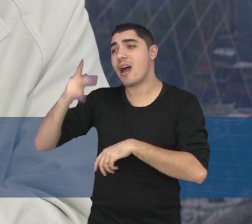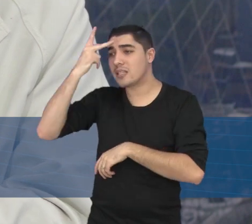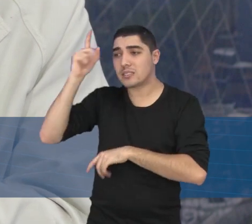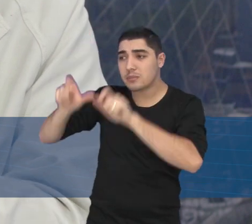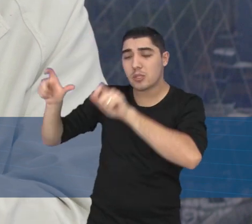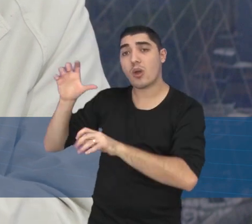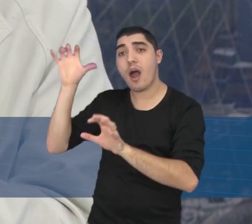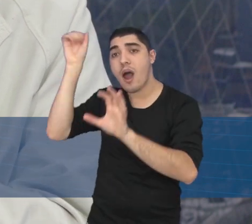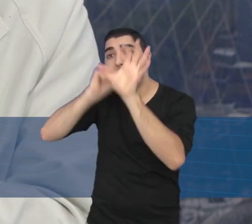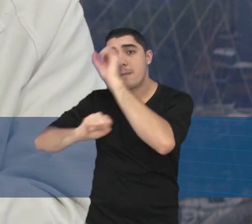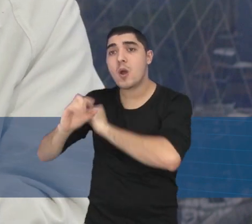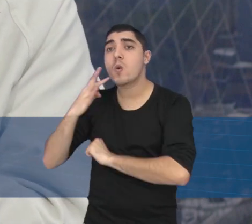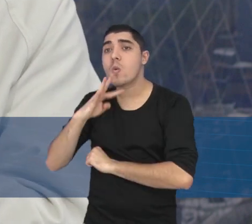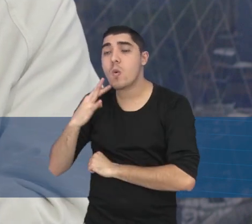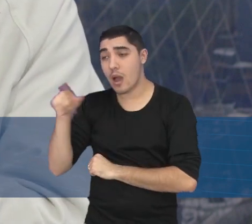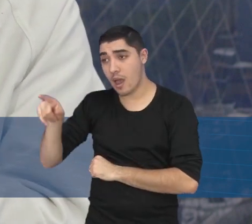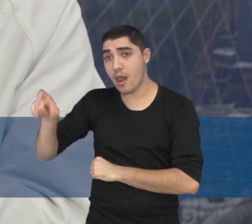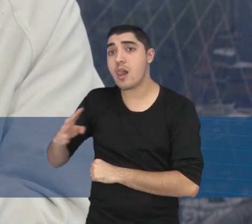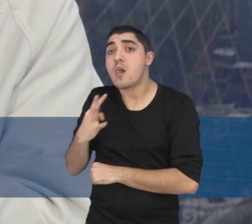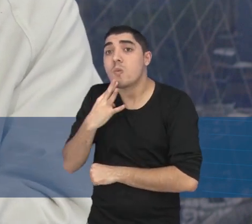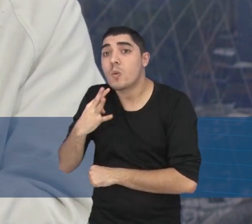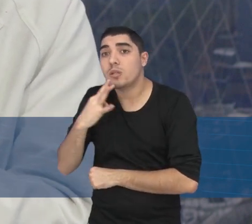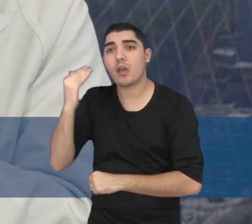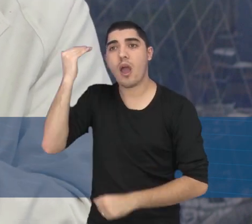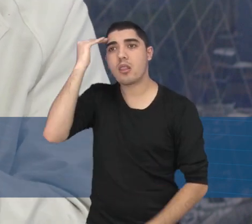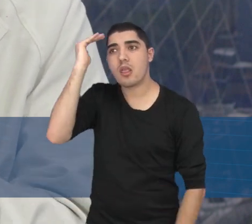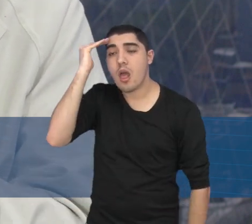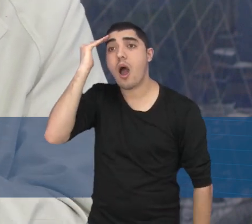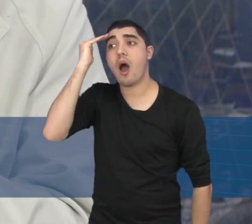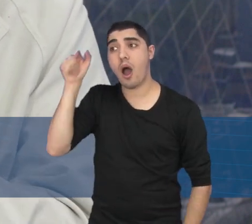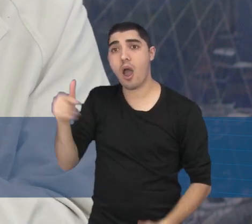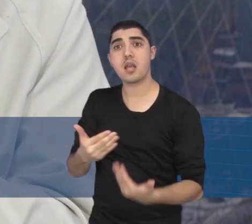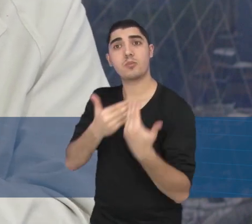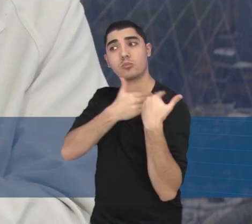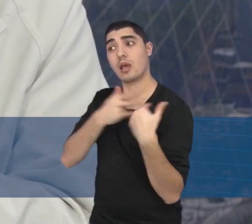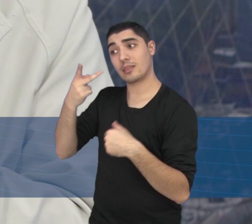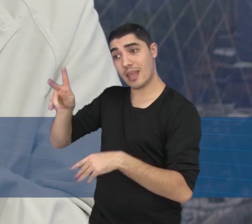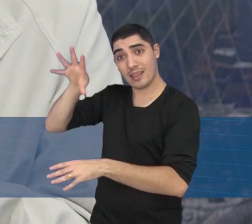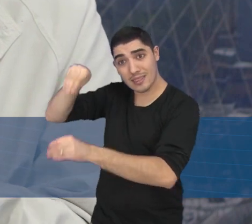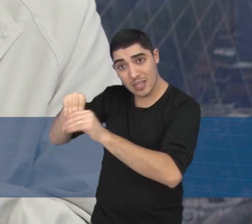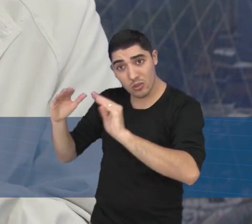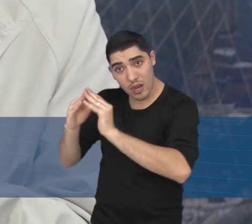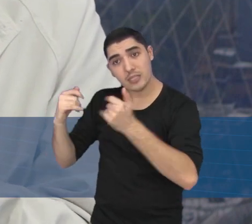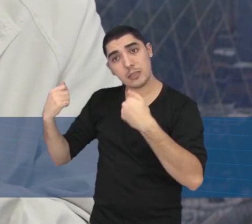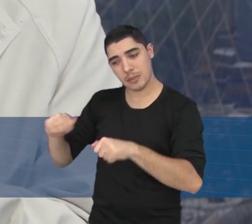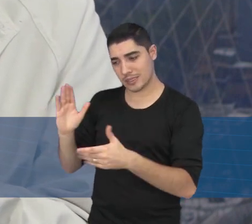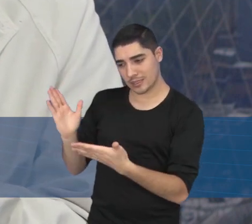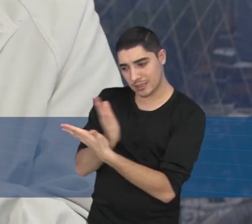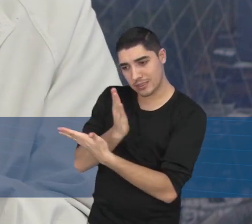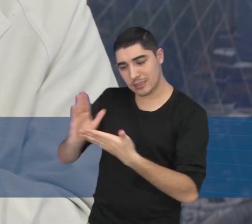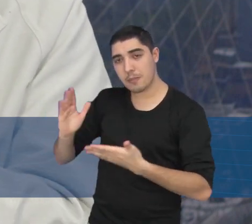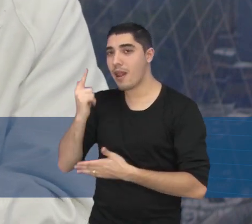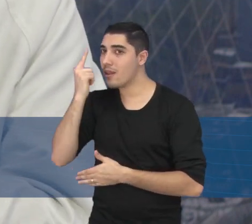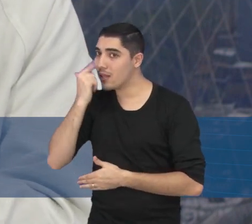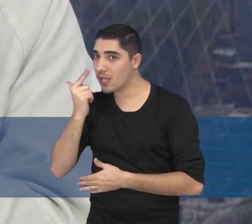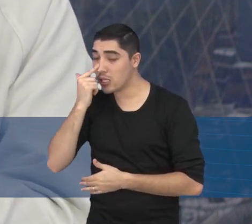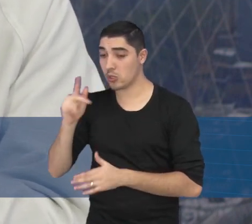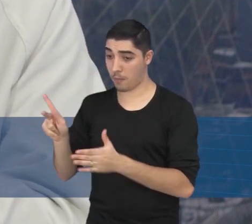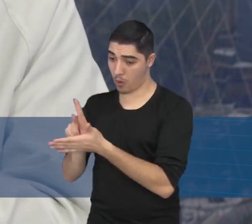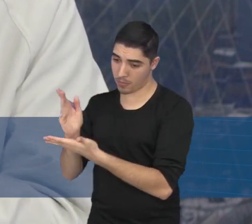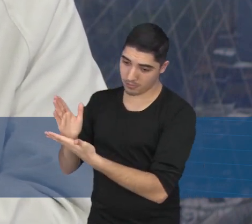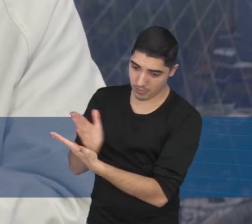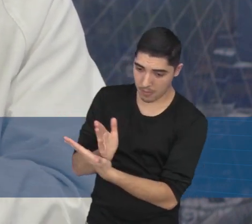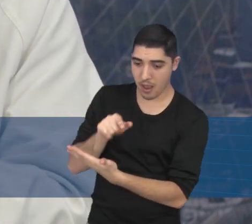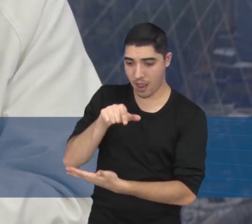que elas entendam a responsabilidade nas suas residências para fazer a separação tanto de